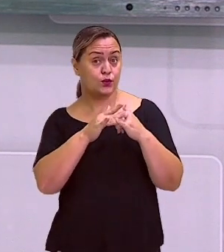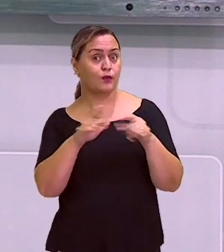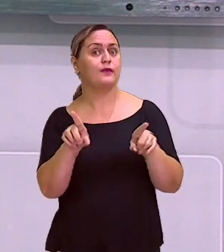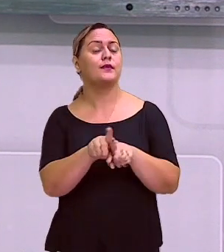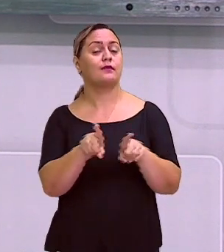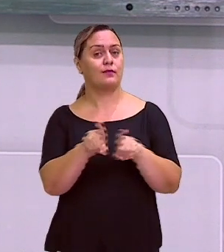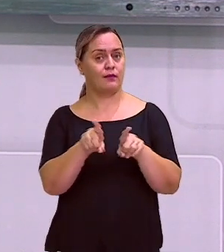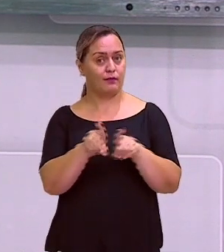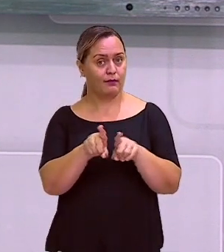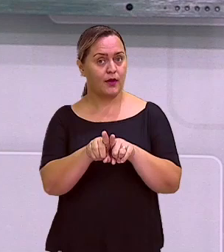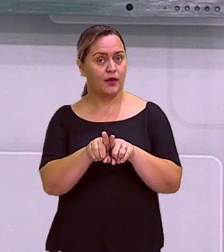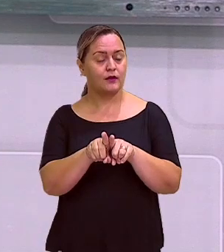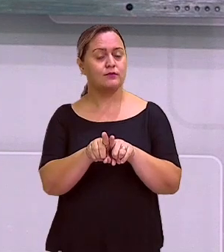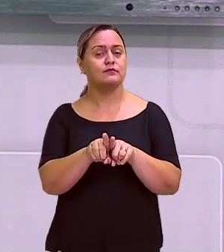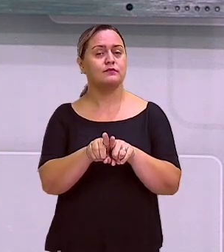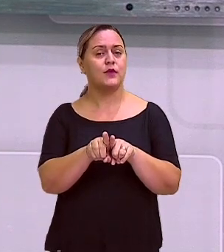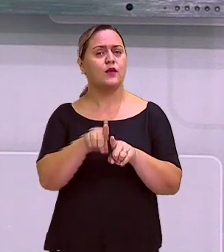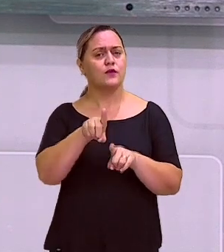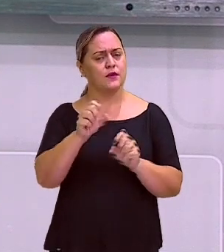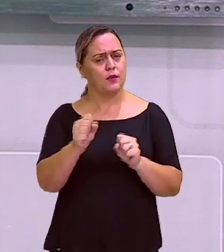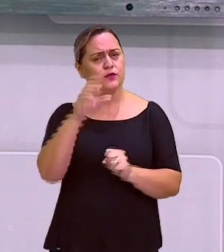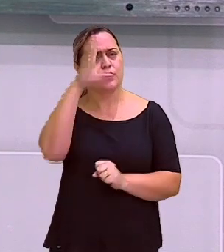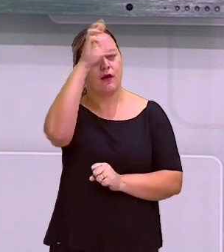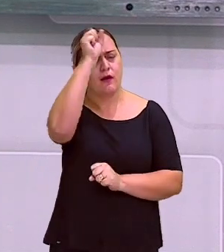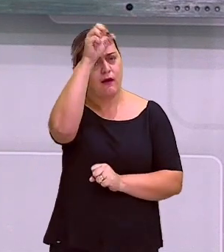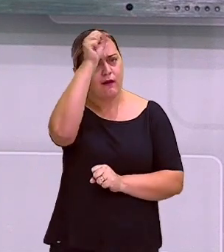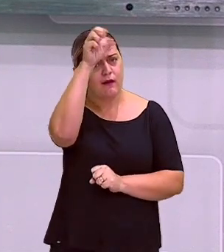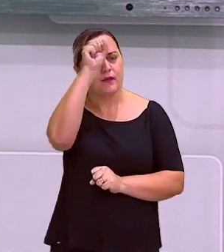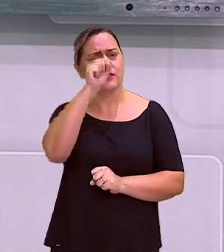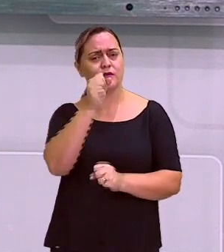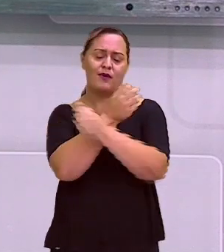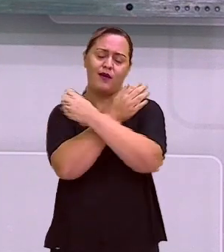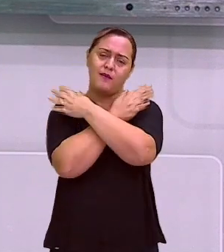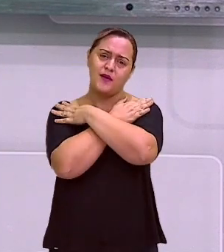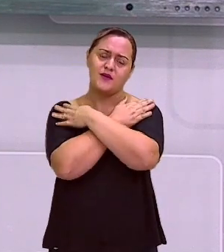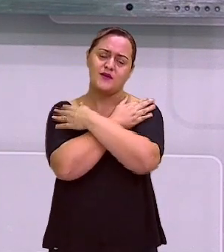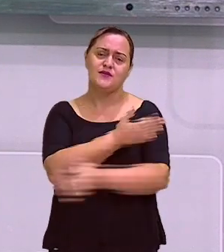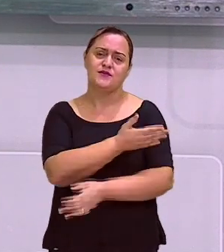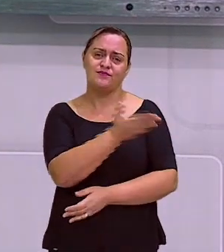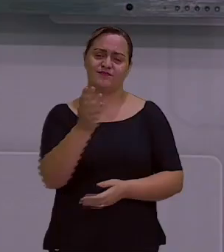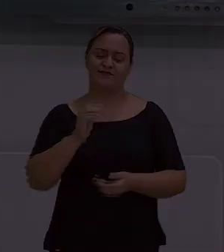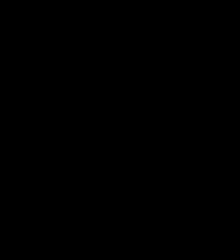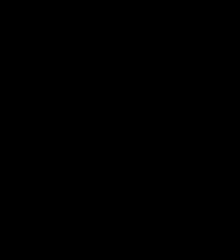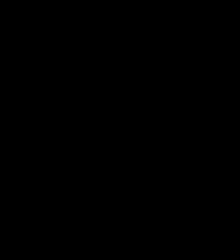além de aprender, pode compartilhar conhecimentos. Um abraço e até a próxima.